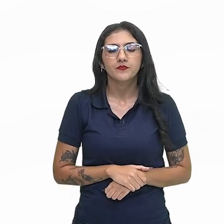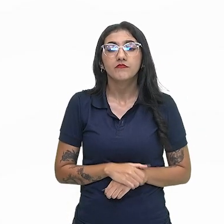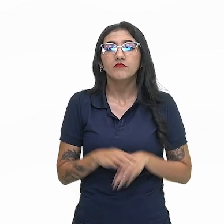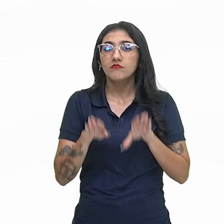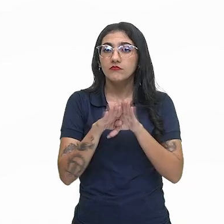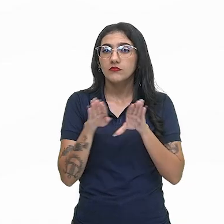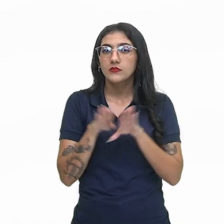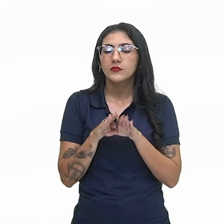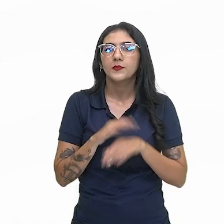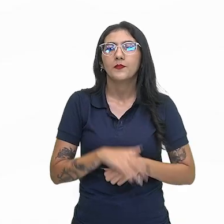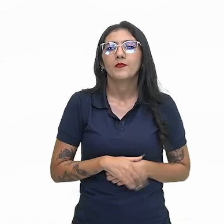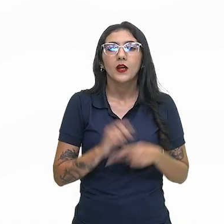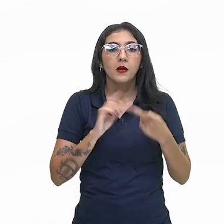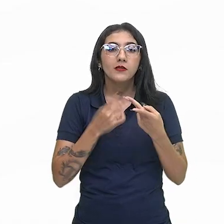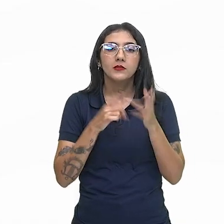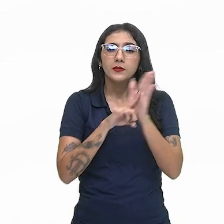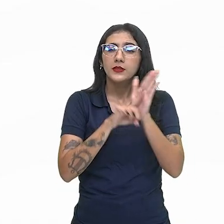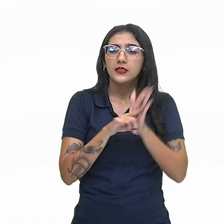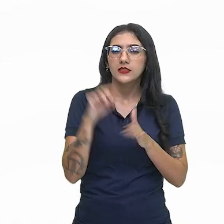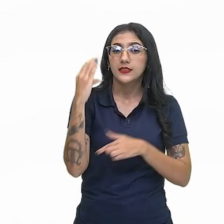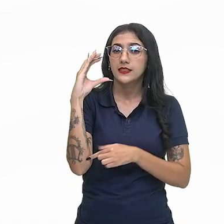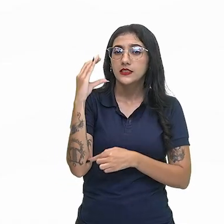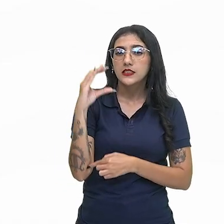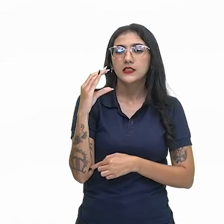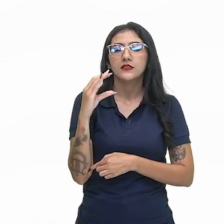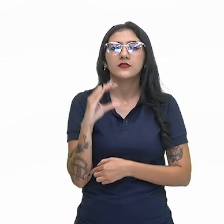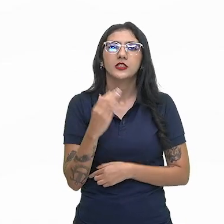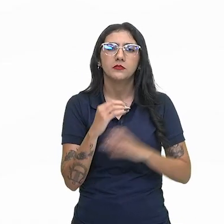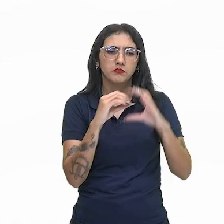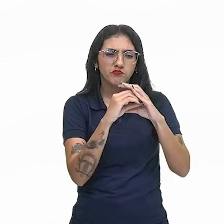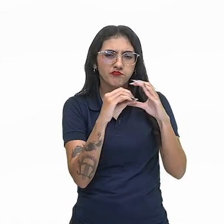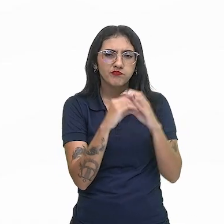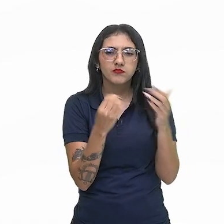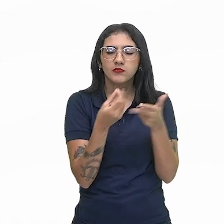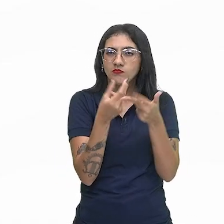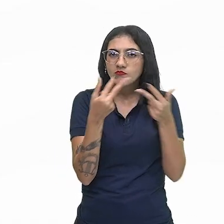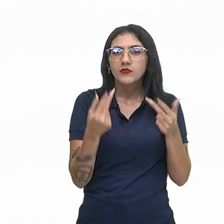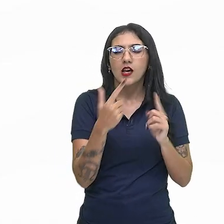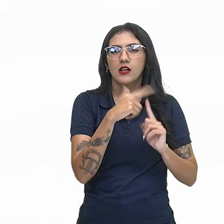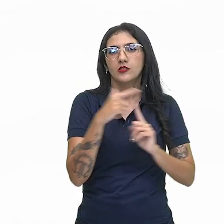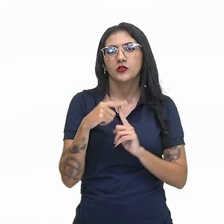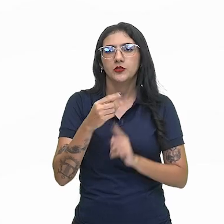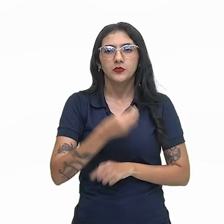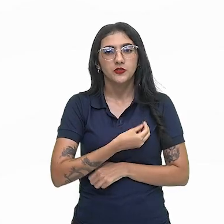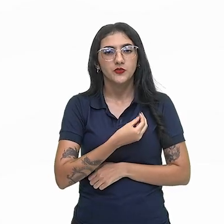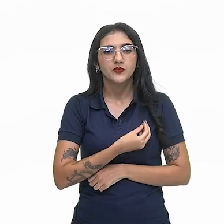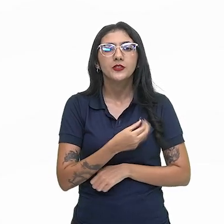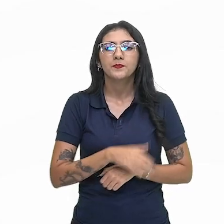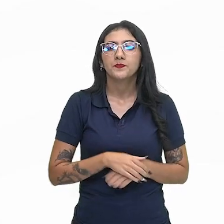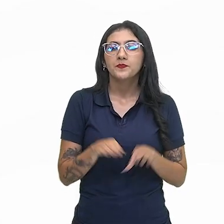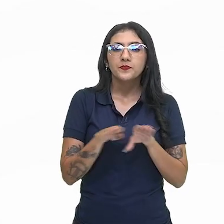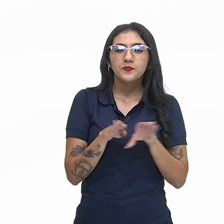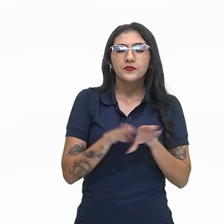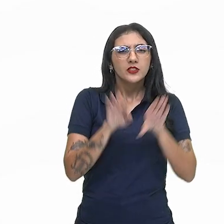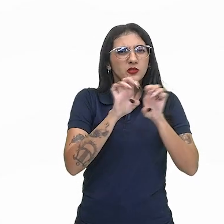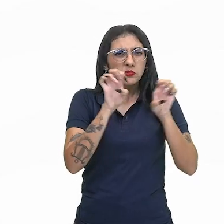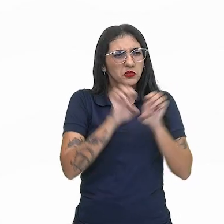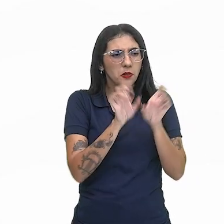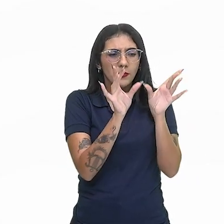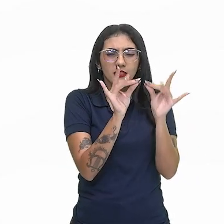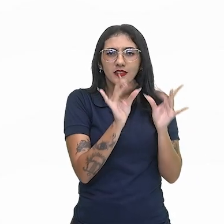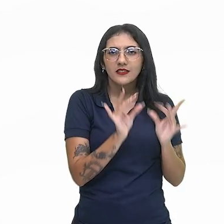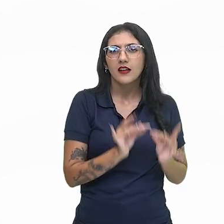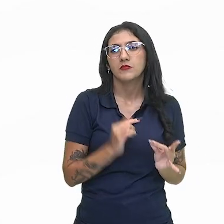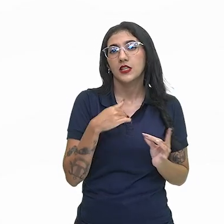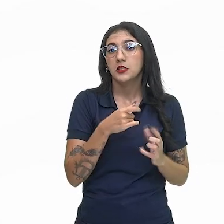também nas pesquisas científicas para o estudo das células, das diversas formas de vida, dessas estruturas mais microscópicas que